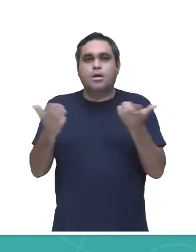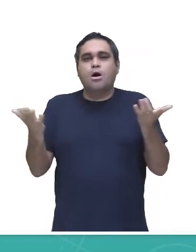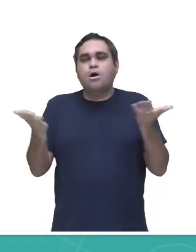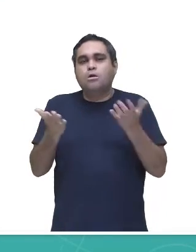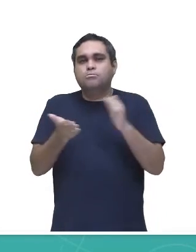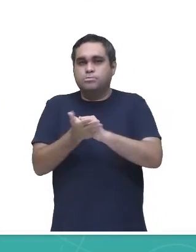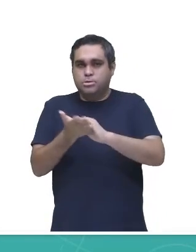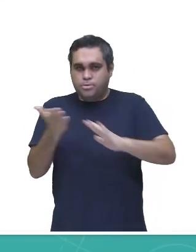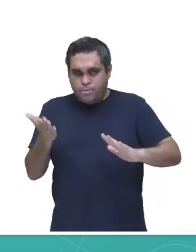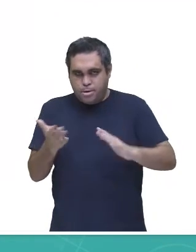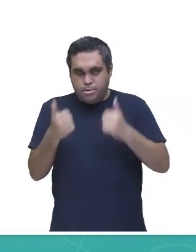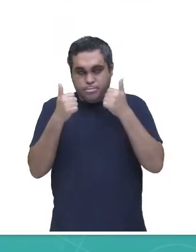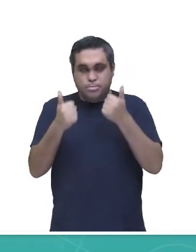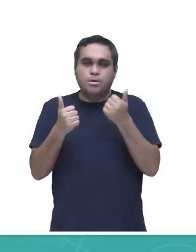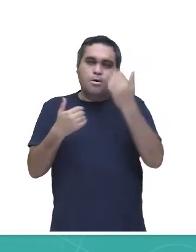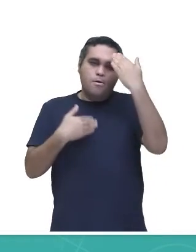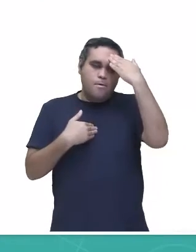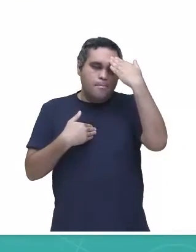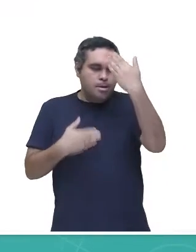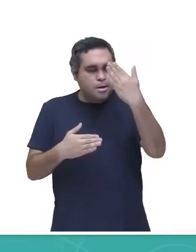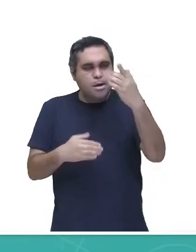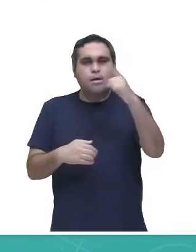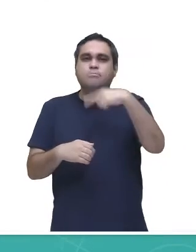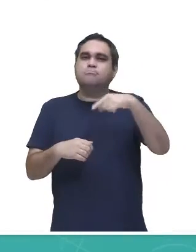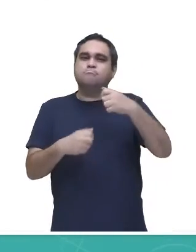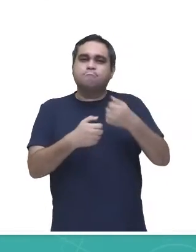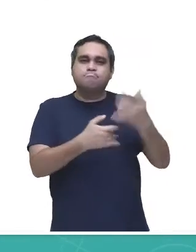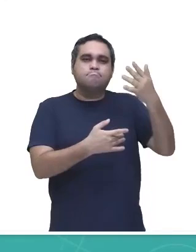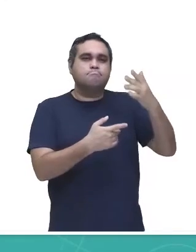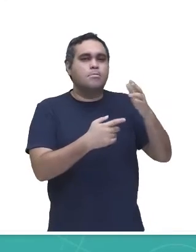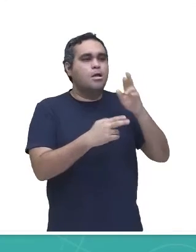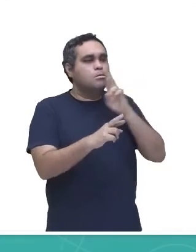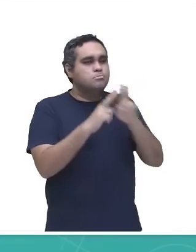hoje. Muito obrigado aí a todo mundo que participou, mandou seu